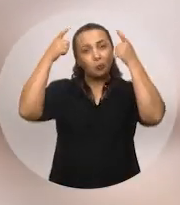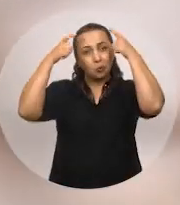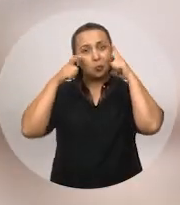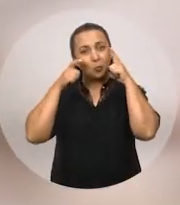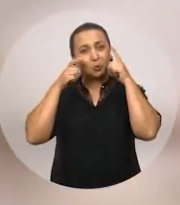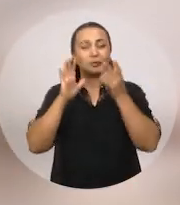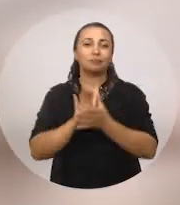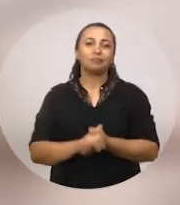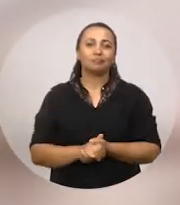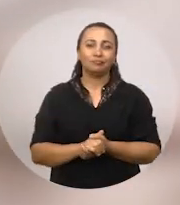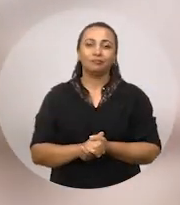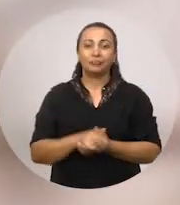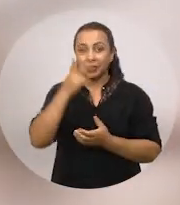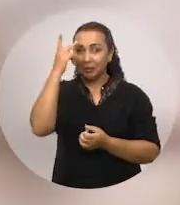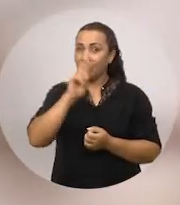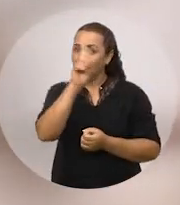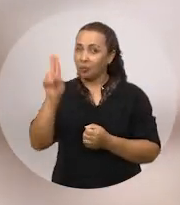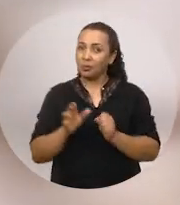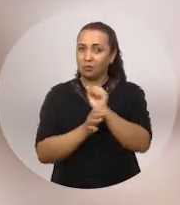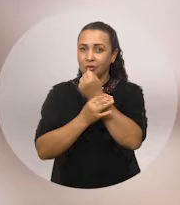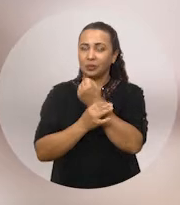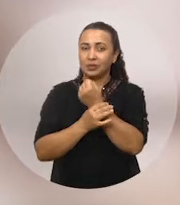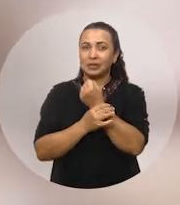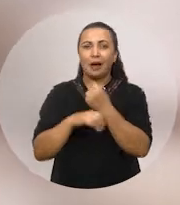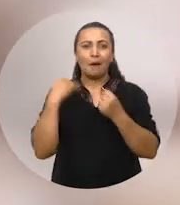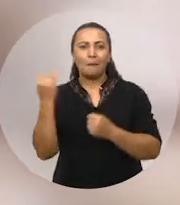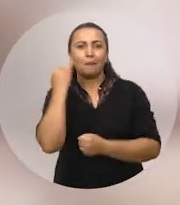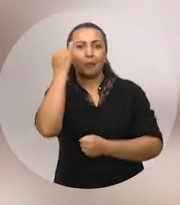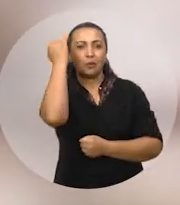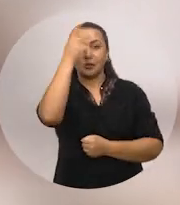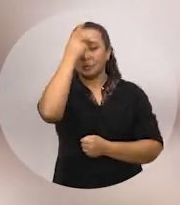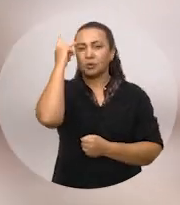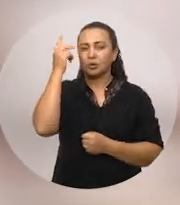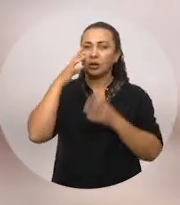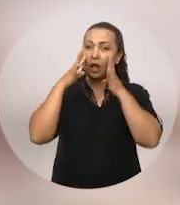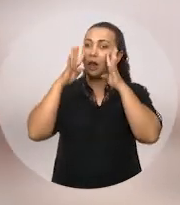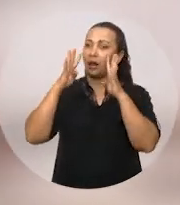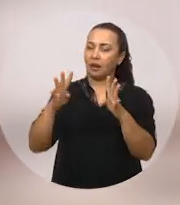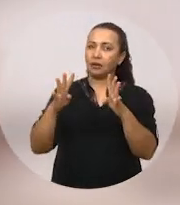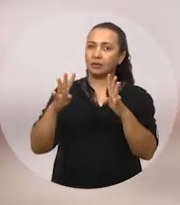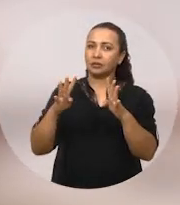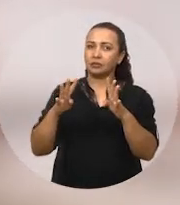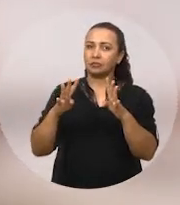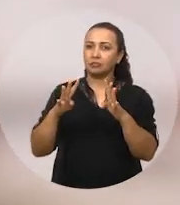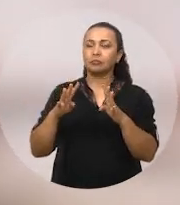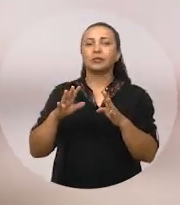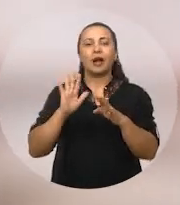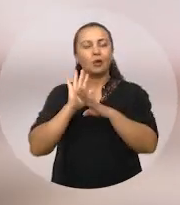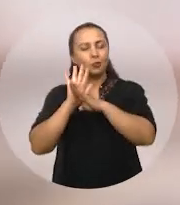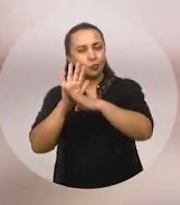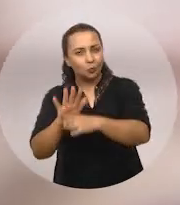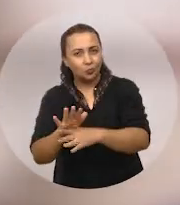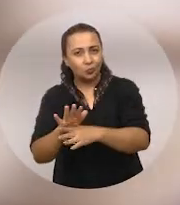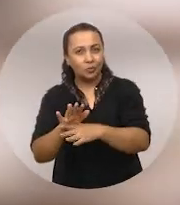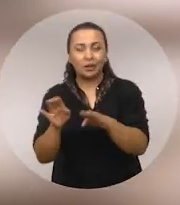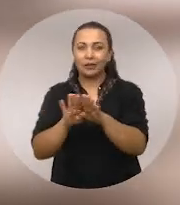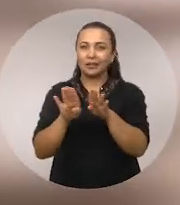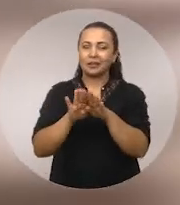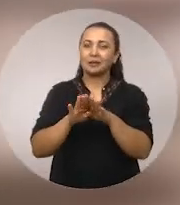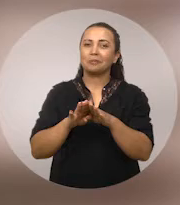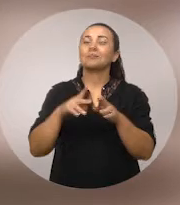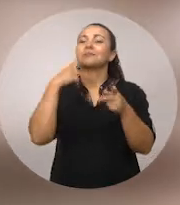o elmo com segurança, é essencial que o paciente esteja alerta, cooperativo, que possa participar